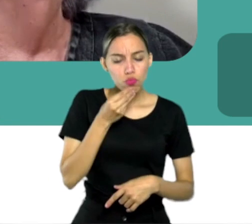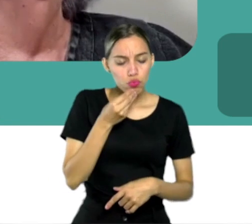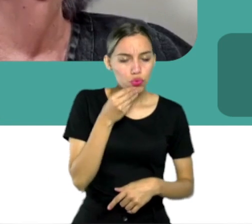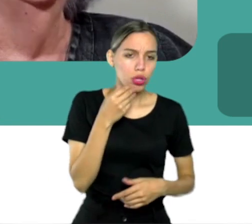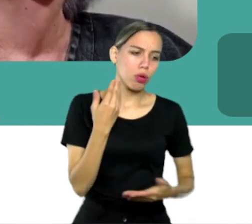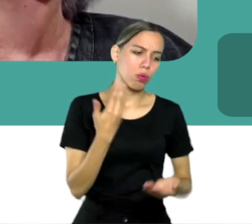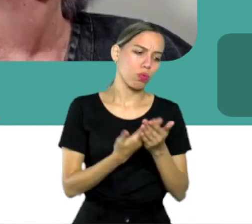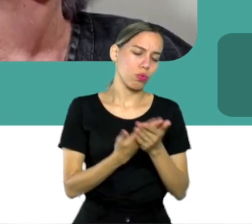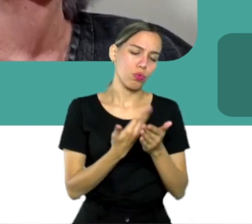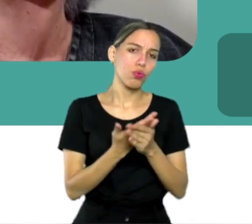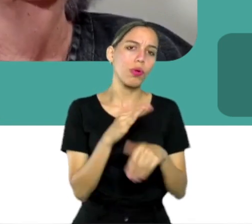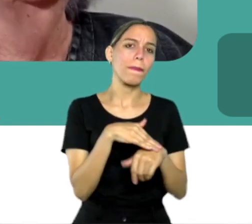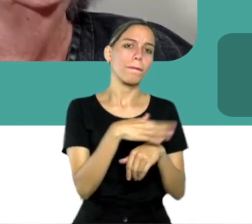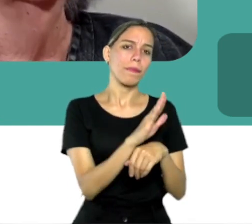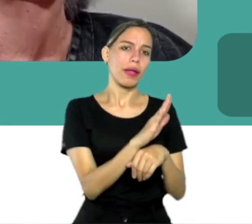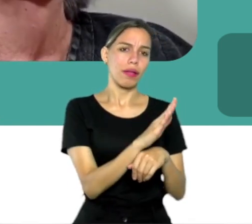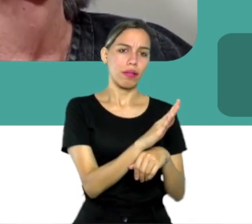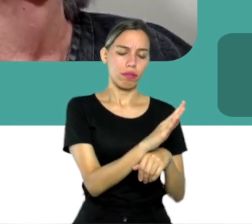seria mais